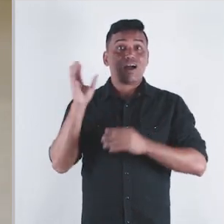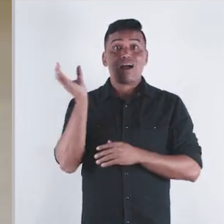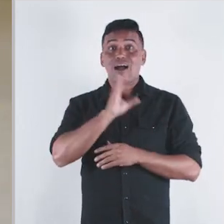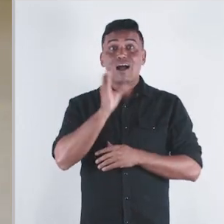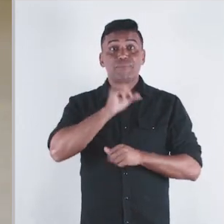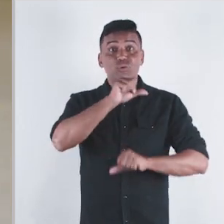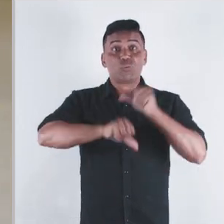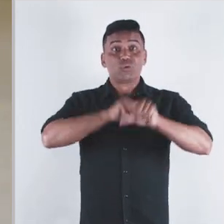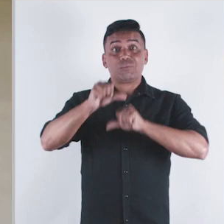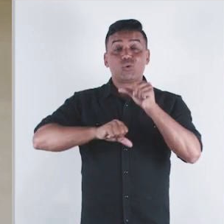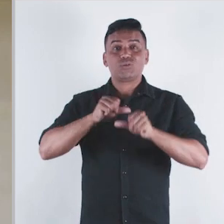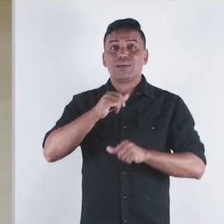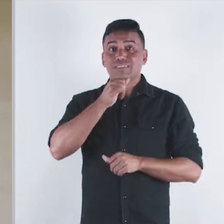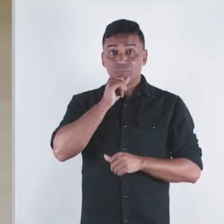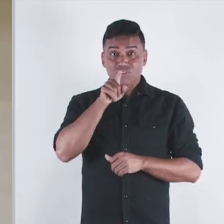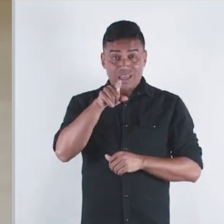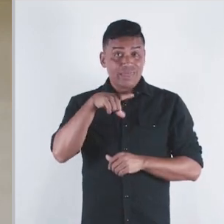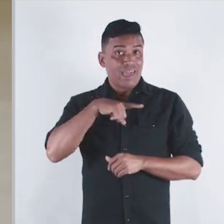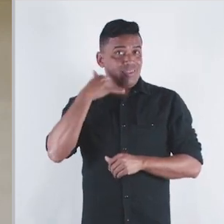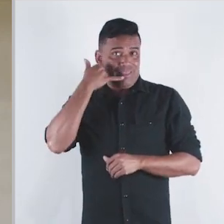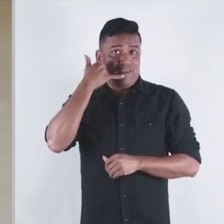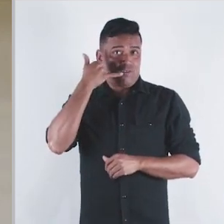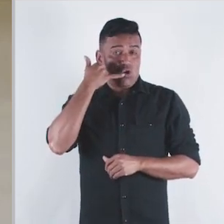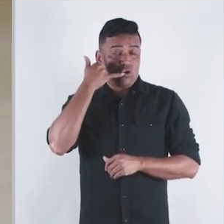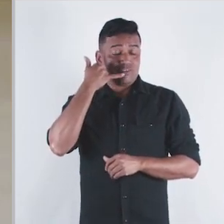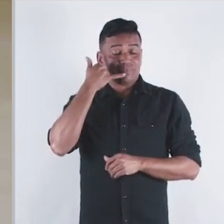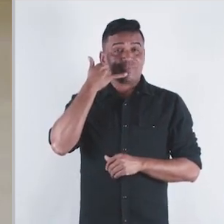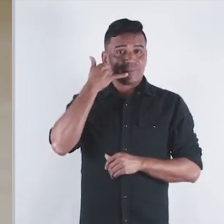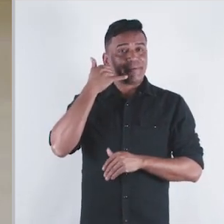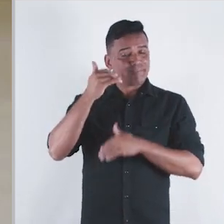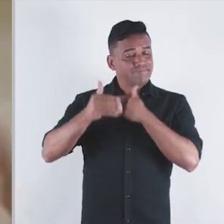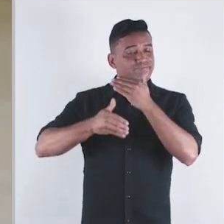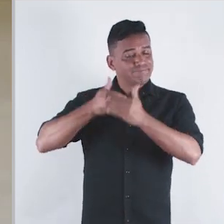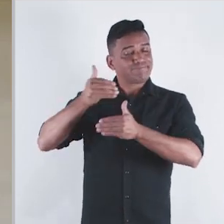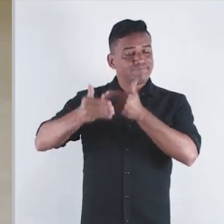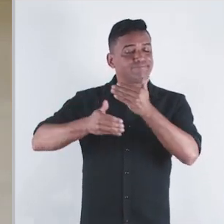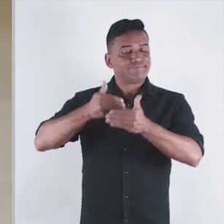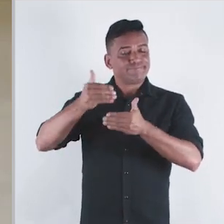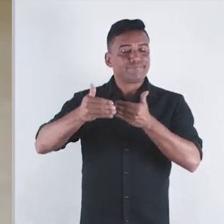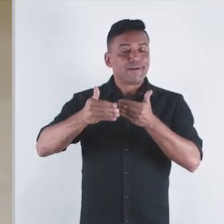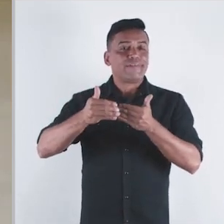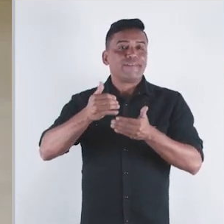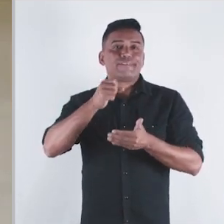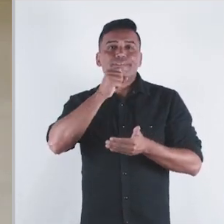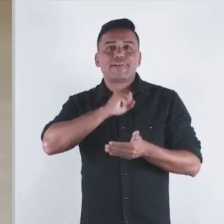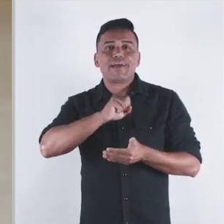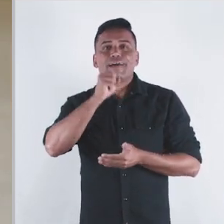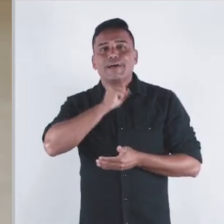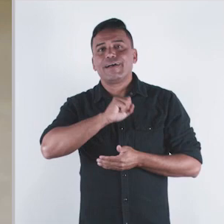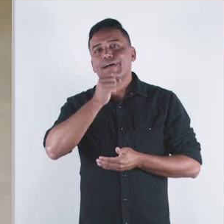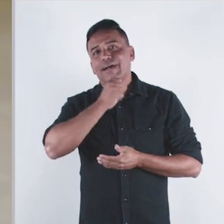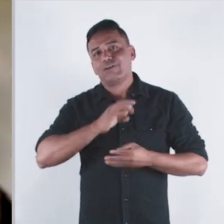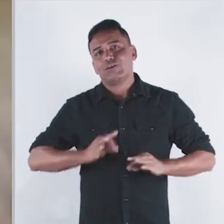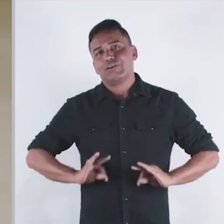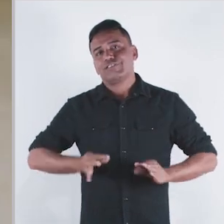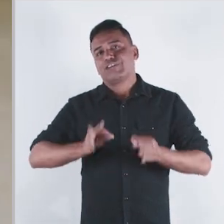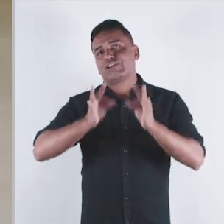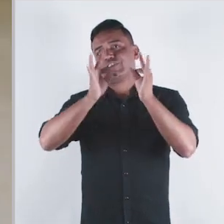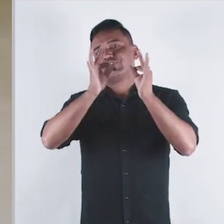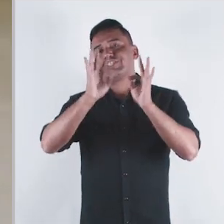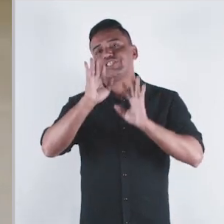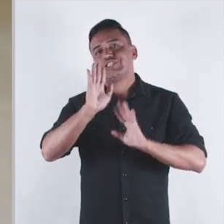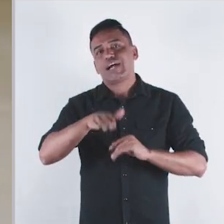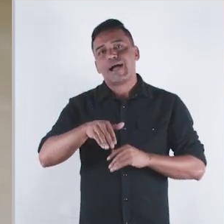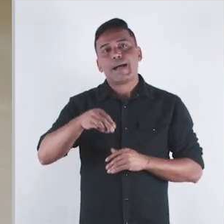mundo que tem um celular sabe que chega uma hora que os programas não rodam mais, que você tem que atualizar, que a memória